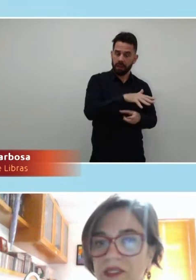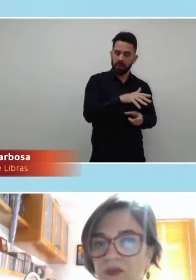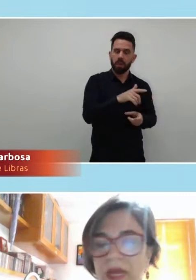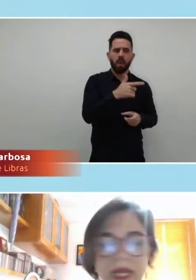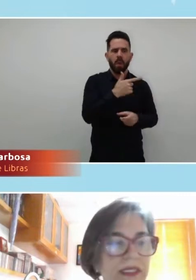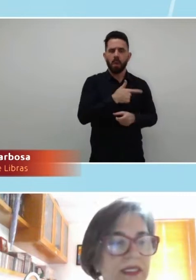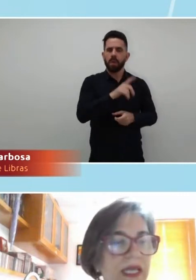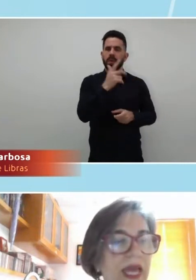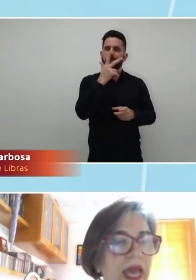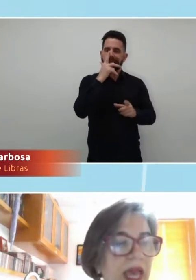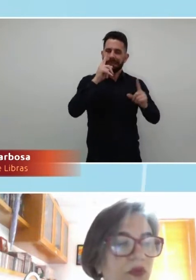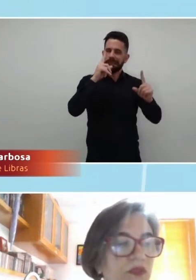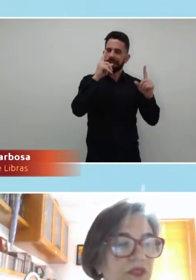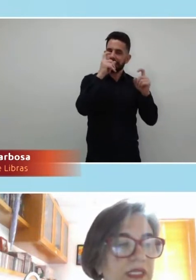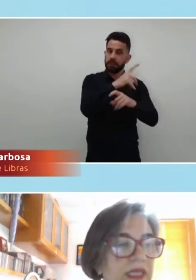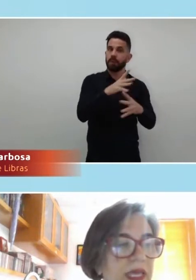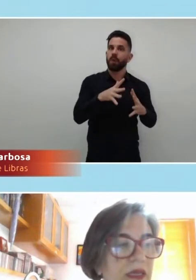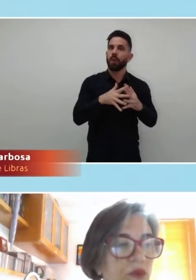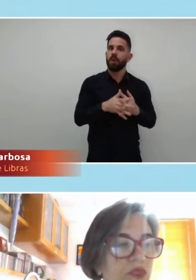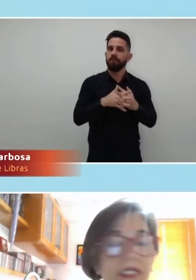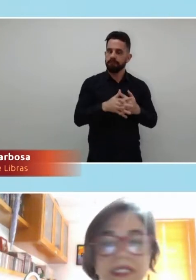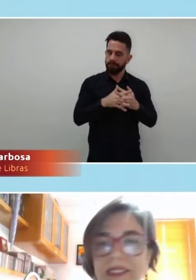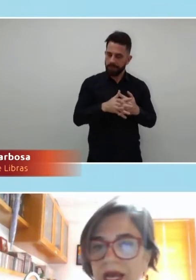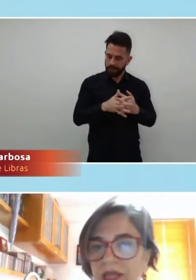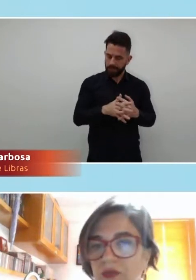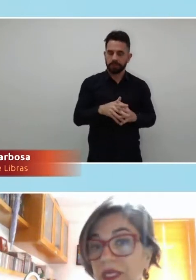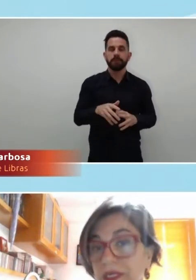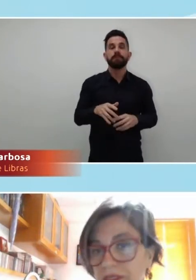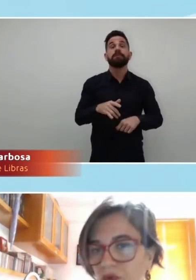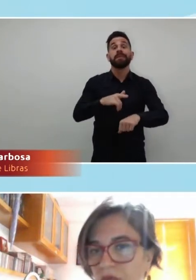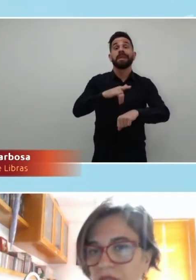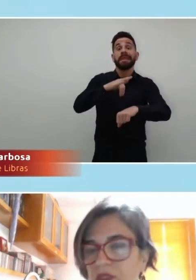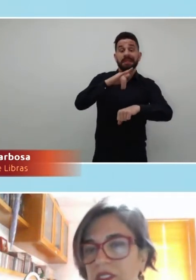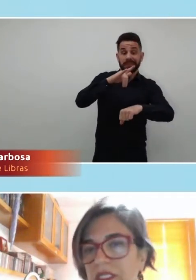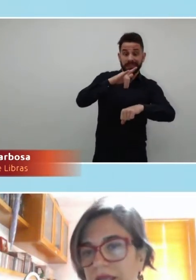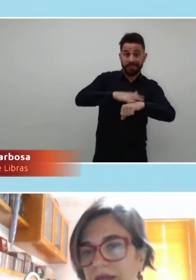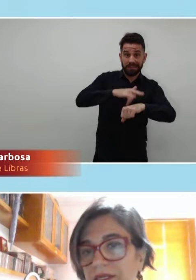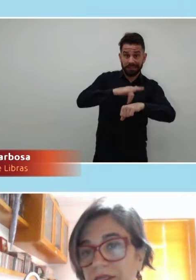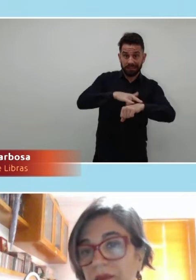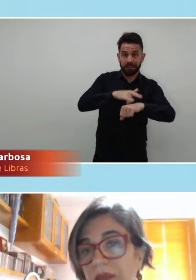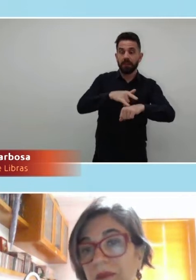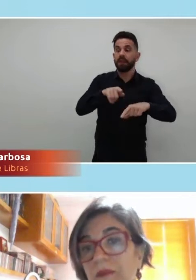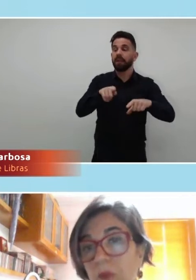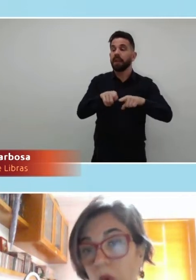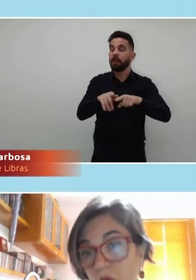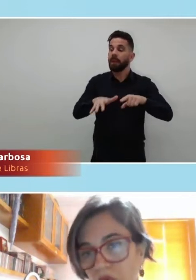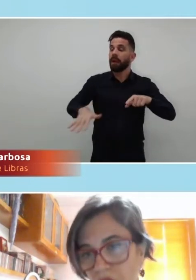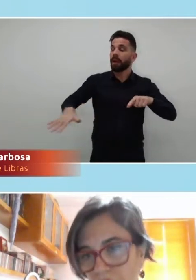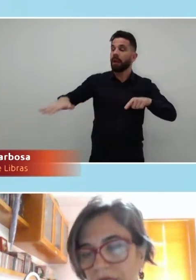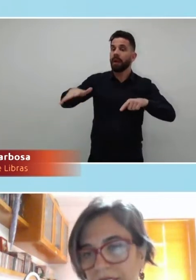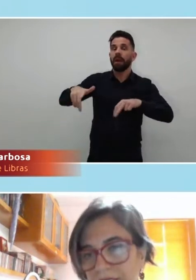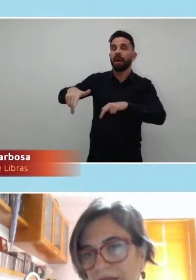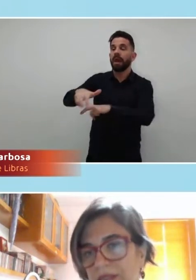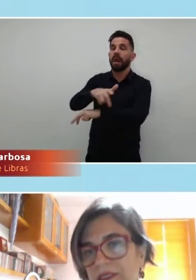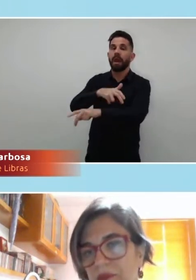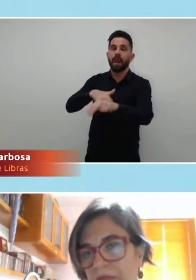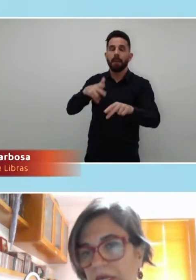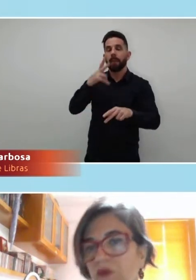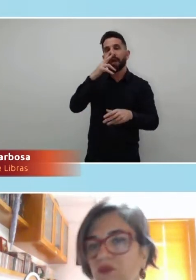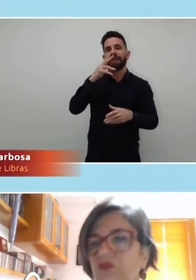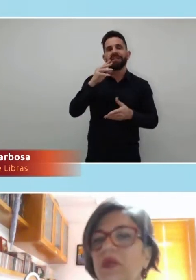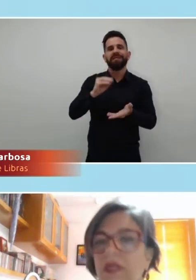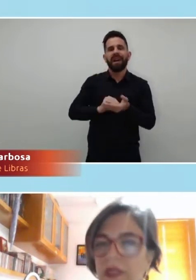complexa demais é quando você tem o sanitário e as circulações internas também pouco organizadas